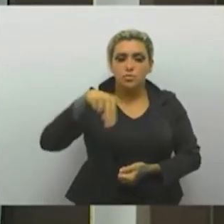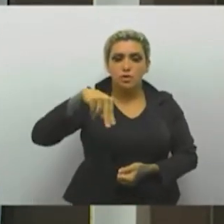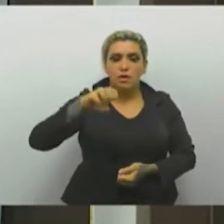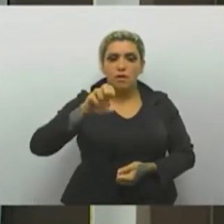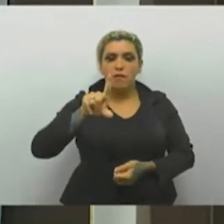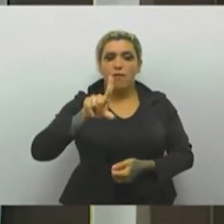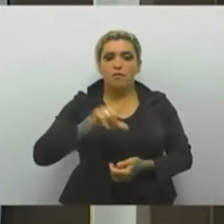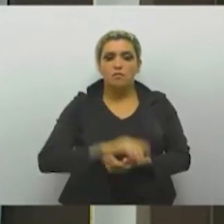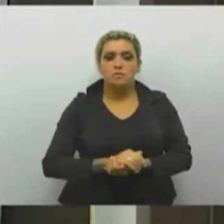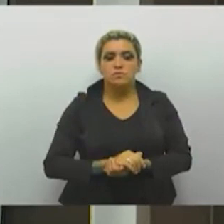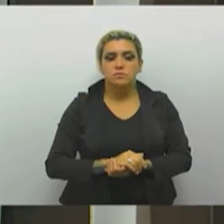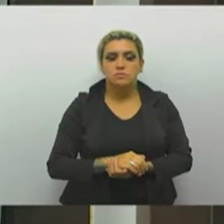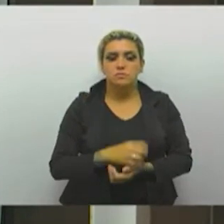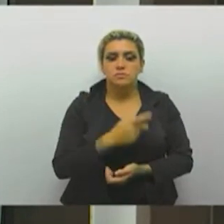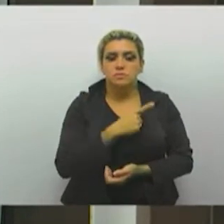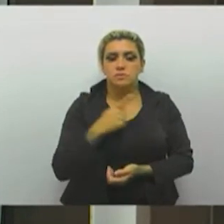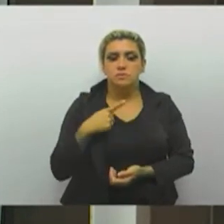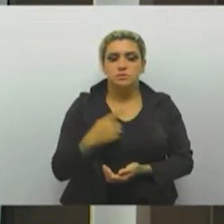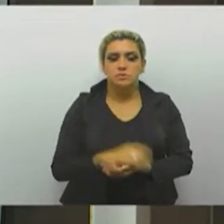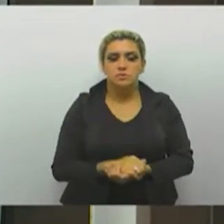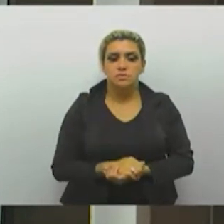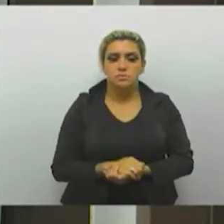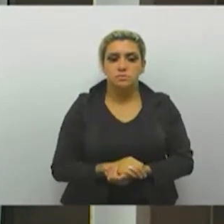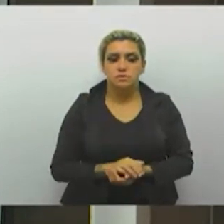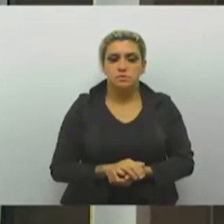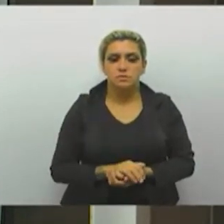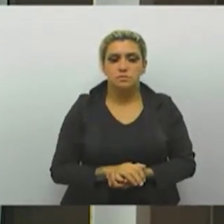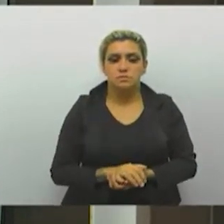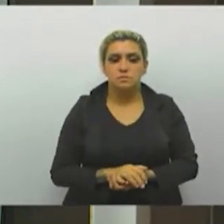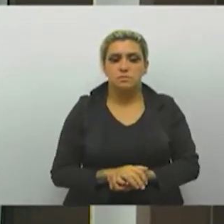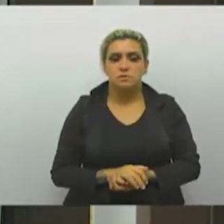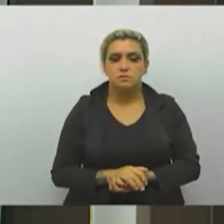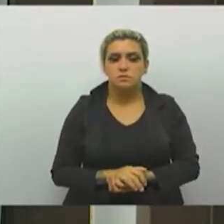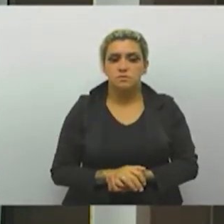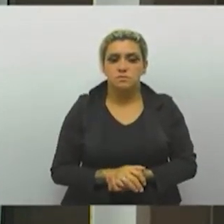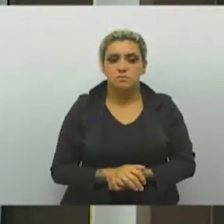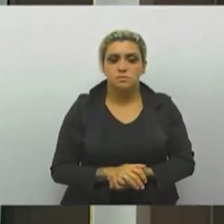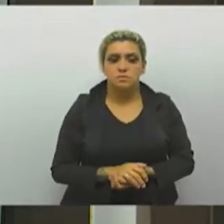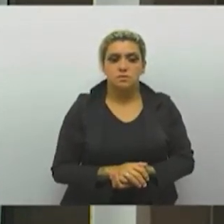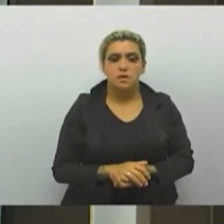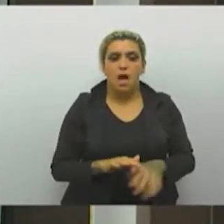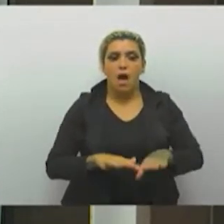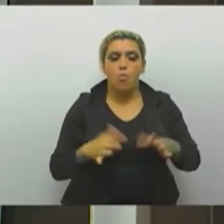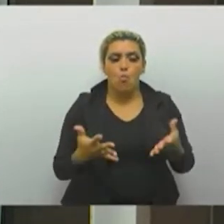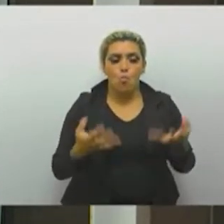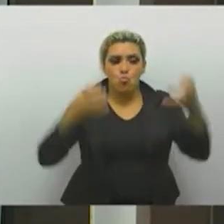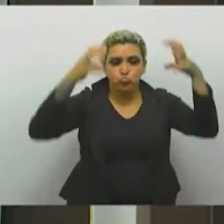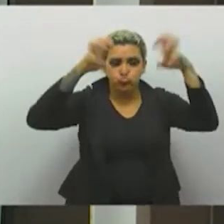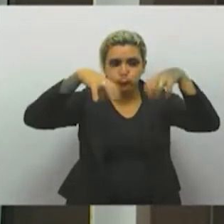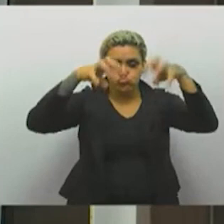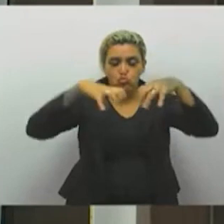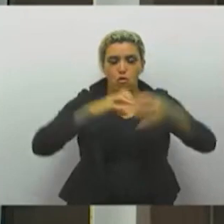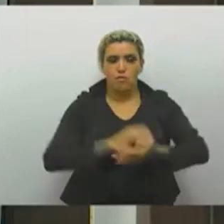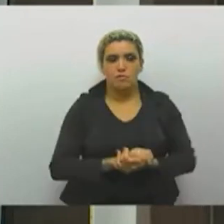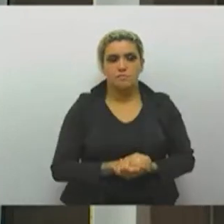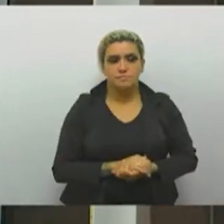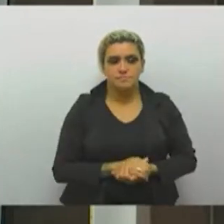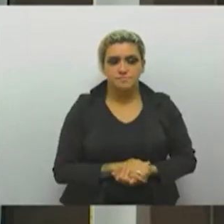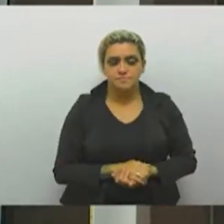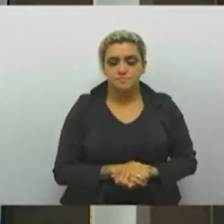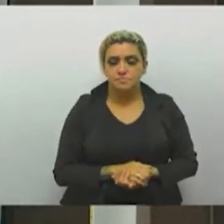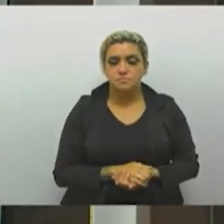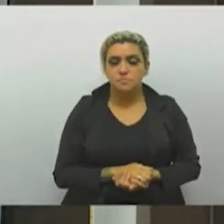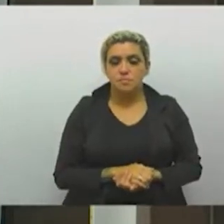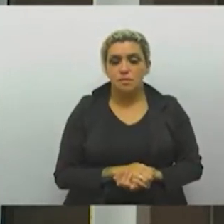e lá no bairro do Frade é a rua ela é Estreita e quando chove acaba lagando e a